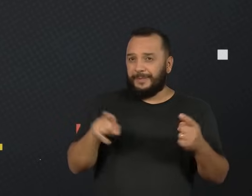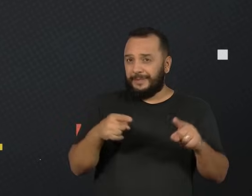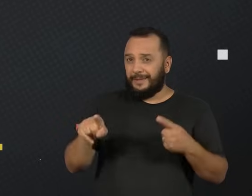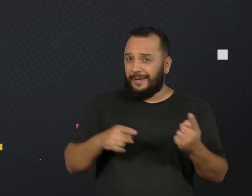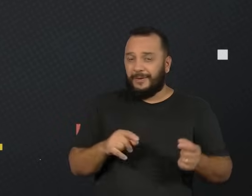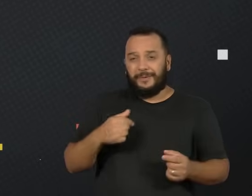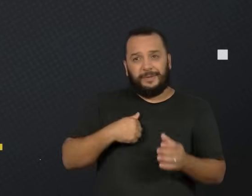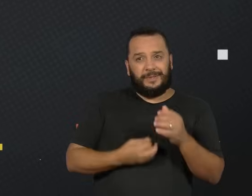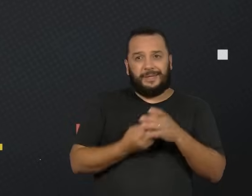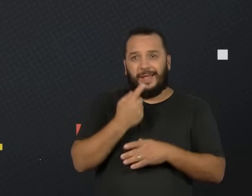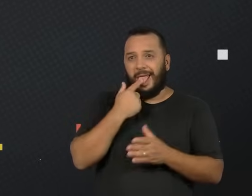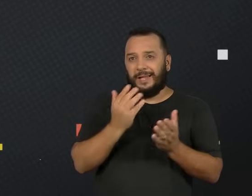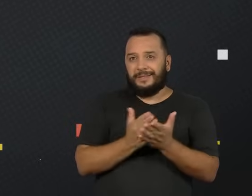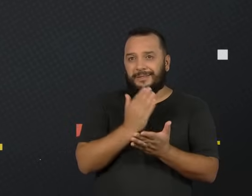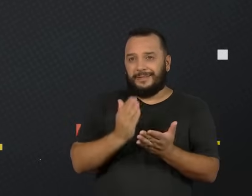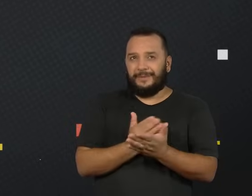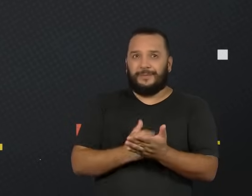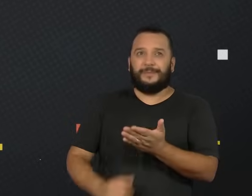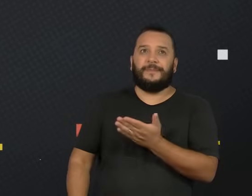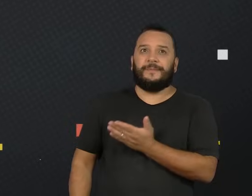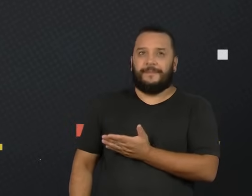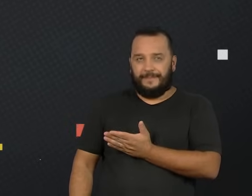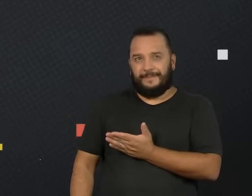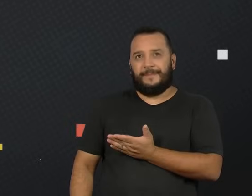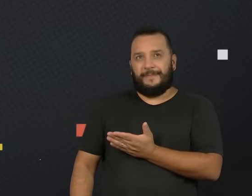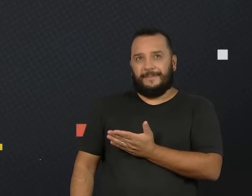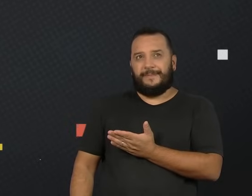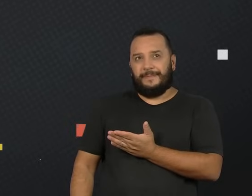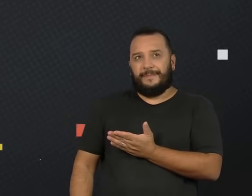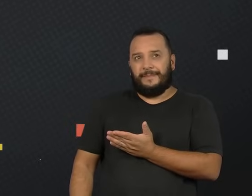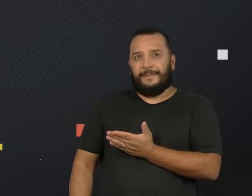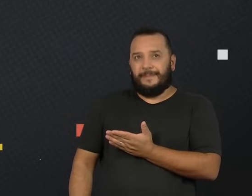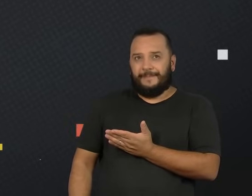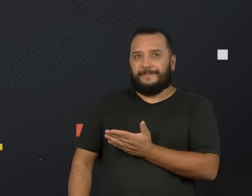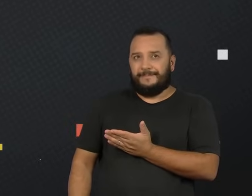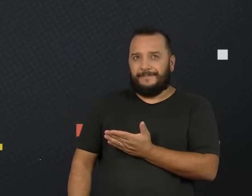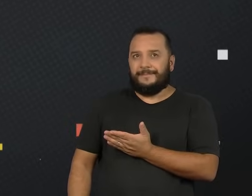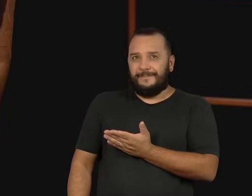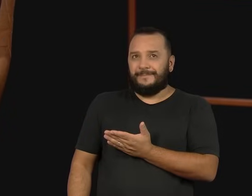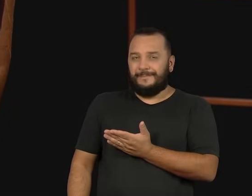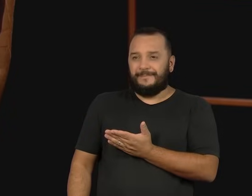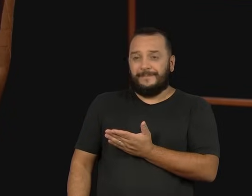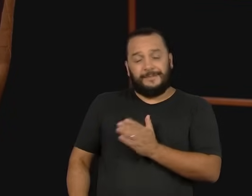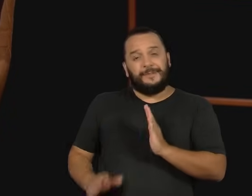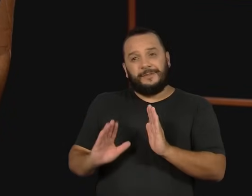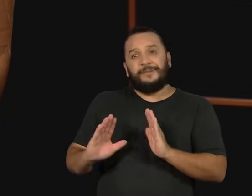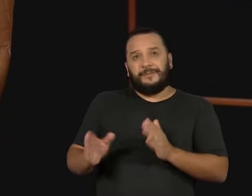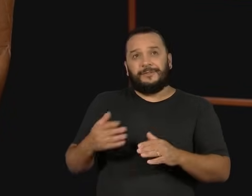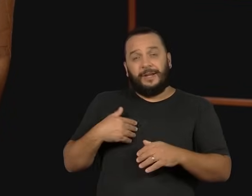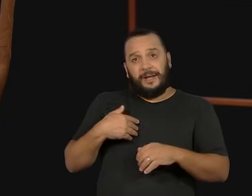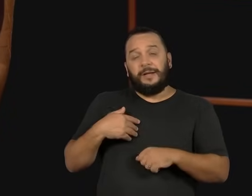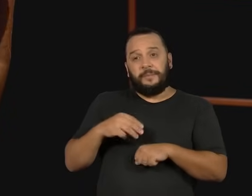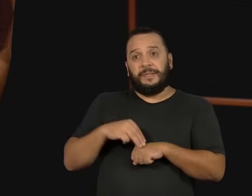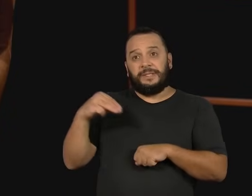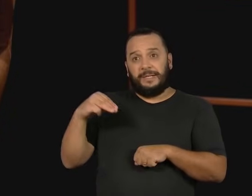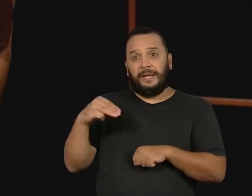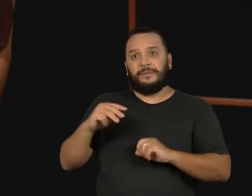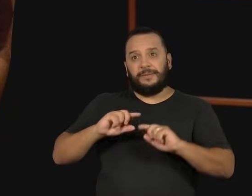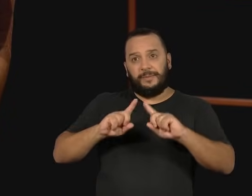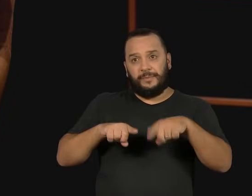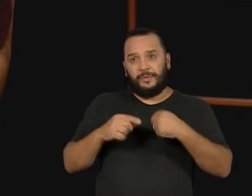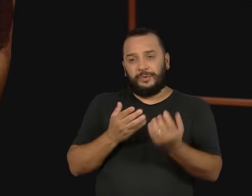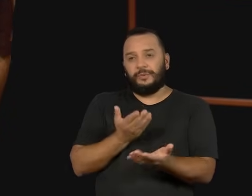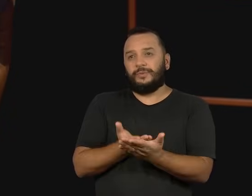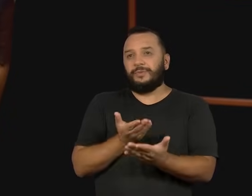fiz esse livro, essa que era o mestrado. Depois também depois eu estudei também